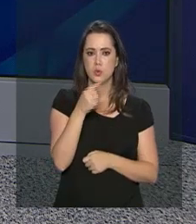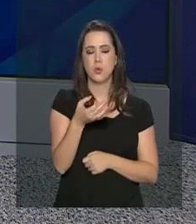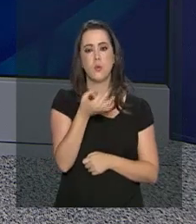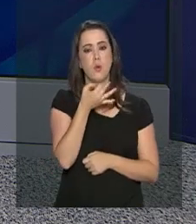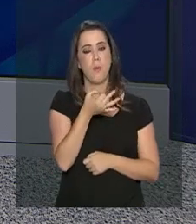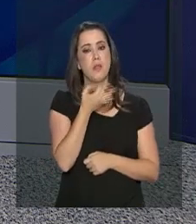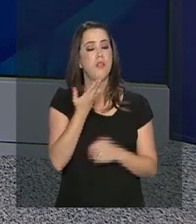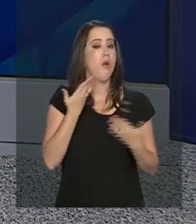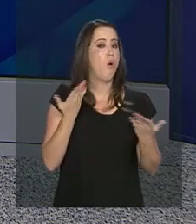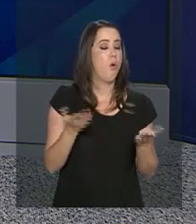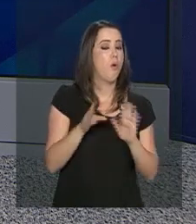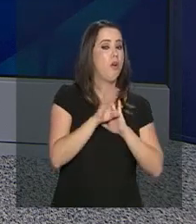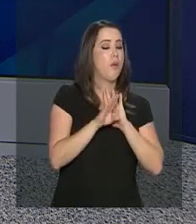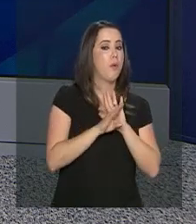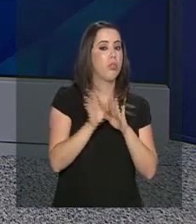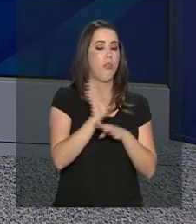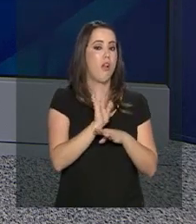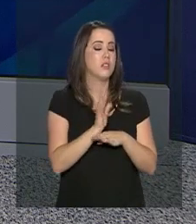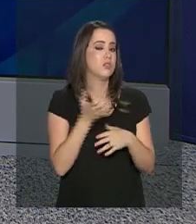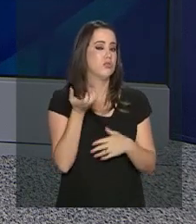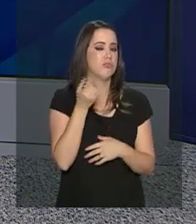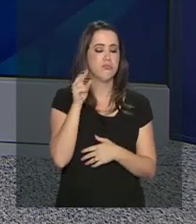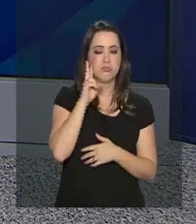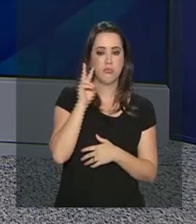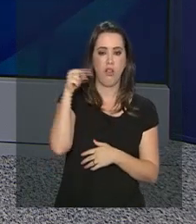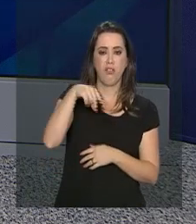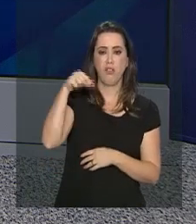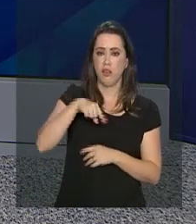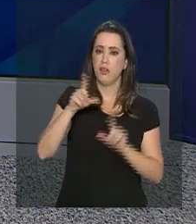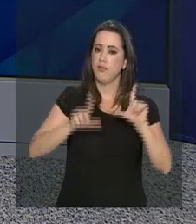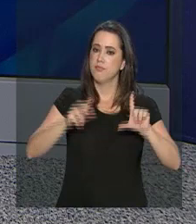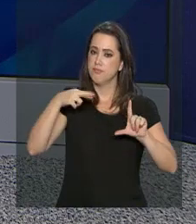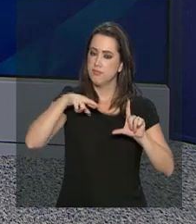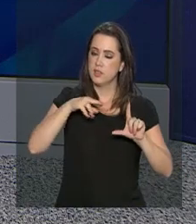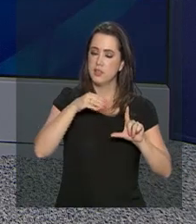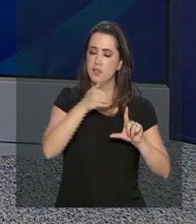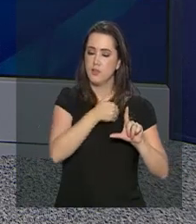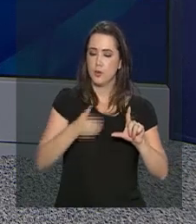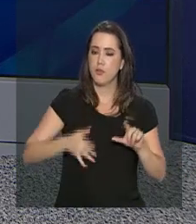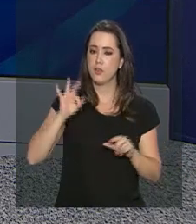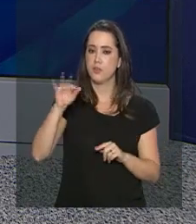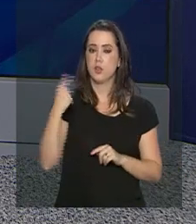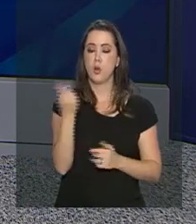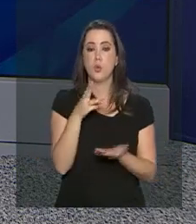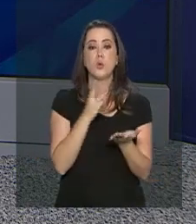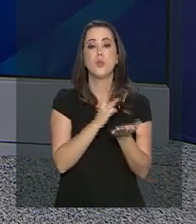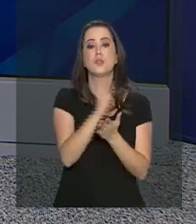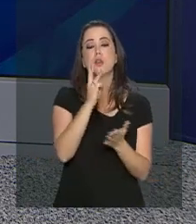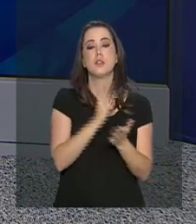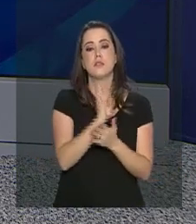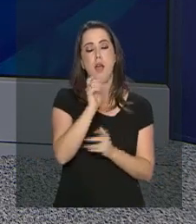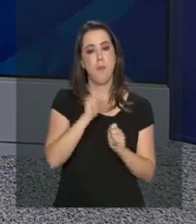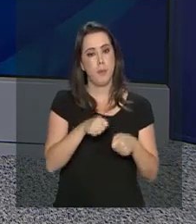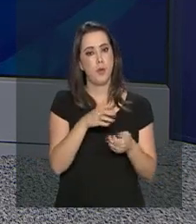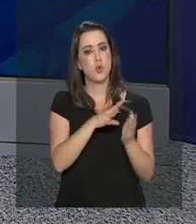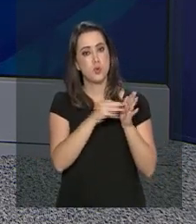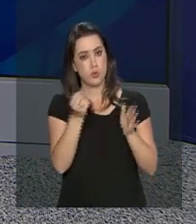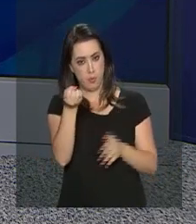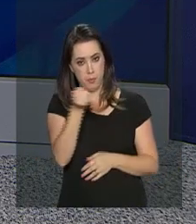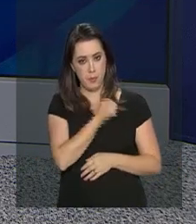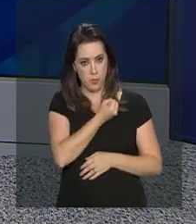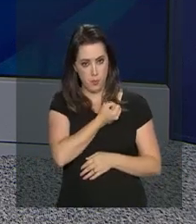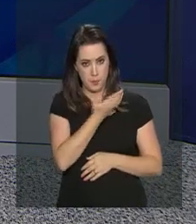de reportagens ou mesmo dúvidas sobre programas e ações do governo federal para o nosso ataque rápido o número é esse aqui o meia